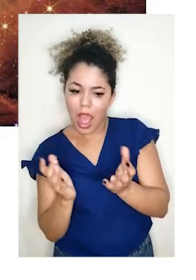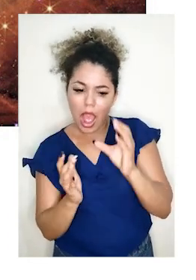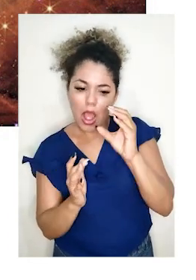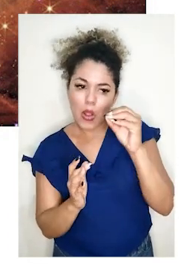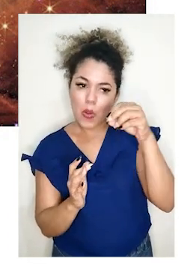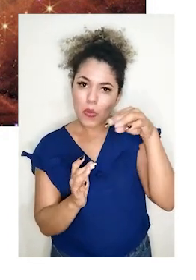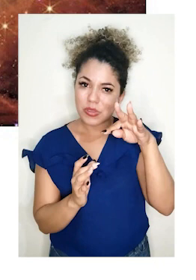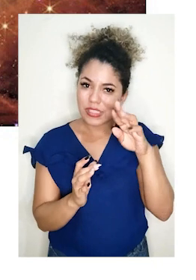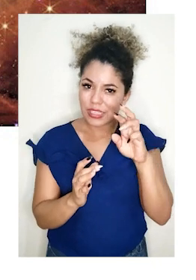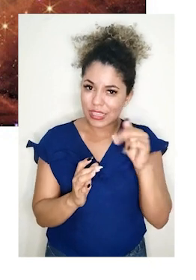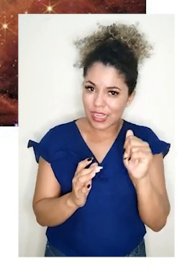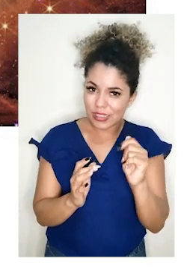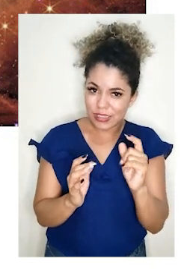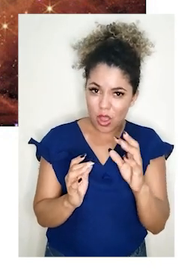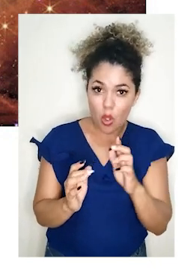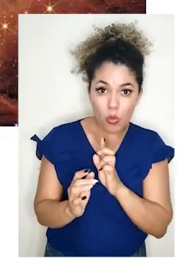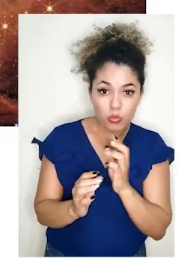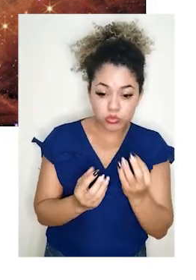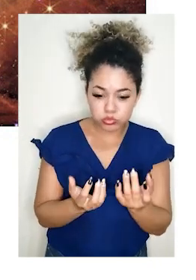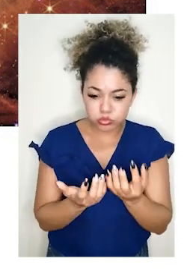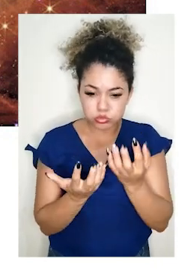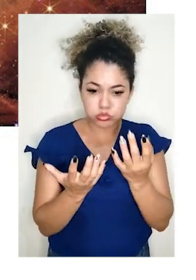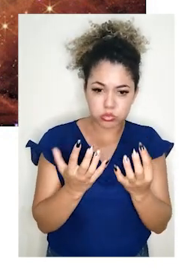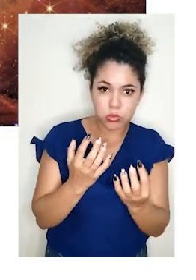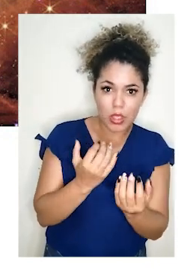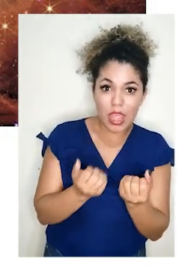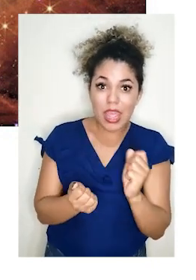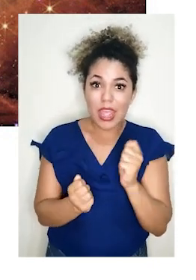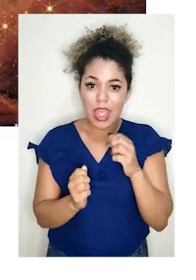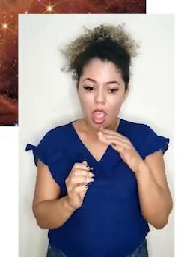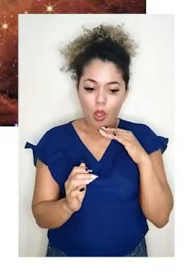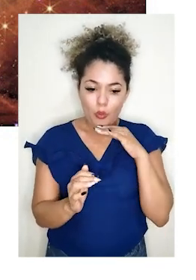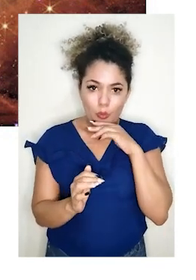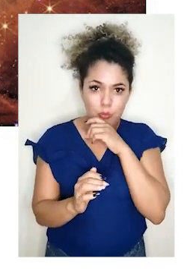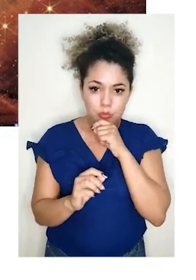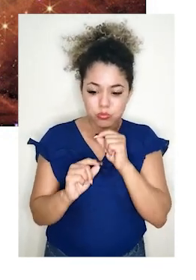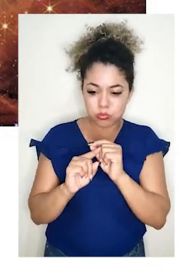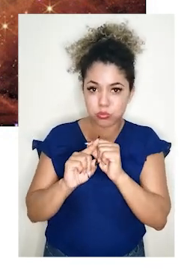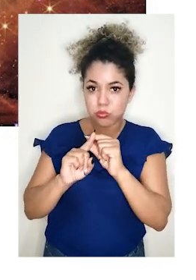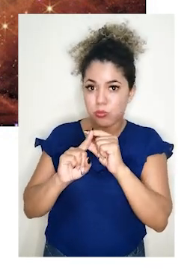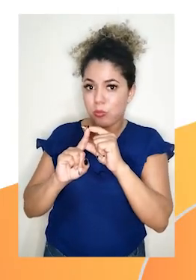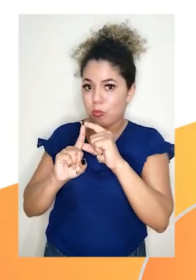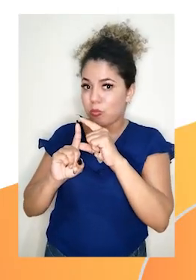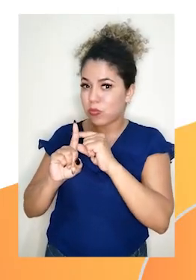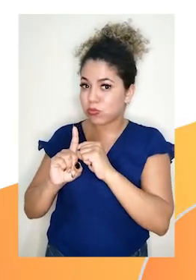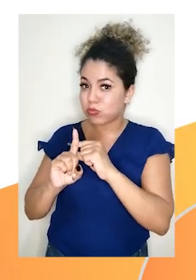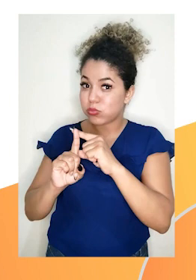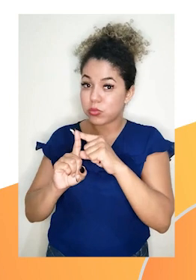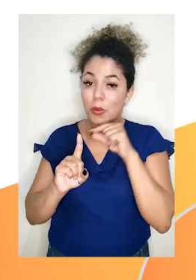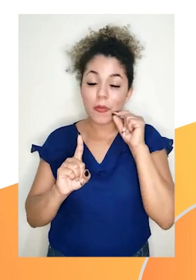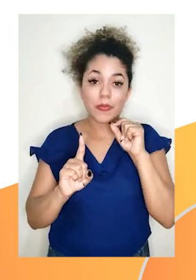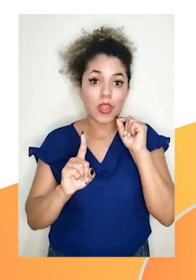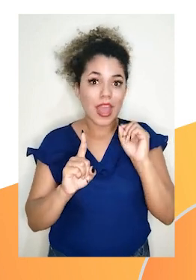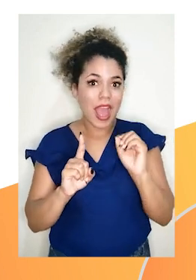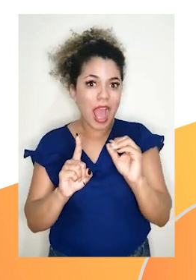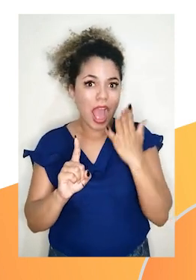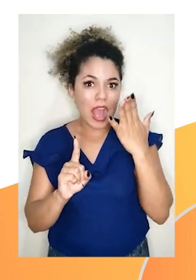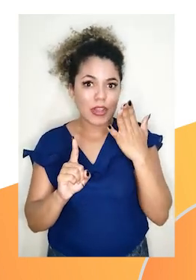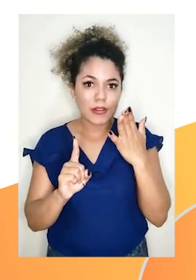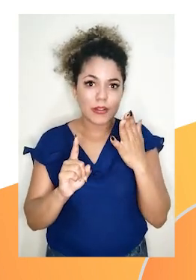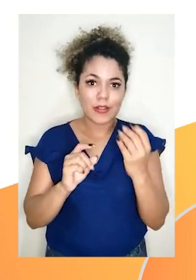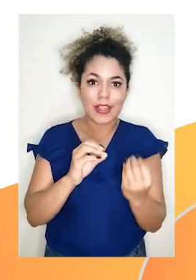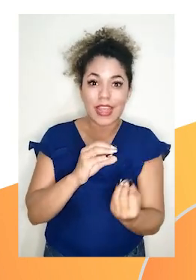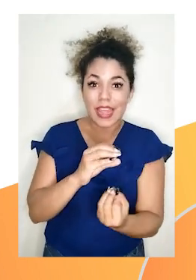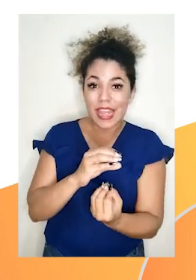desse gás acaba sendo observado e há o aquecimento, elevação de temperatura. Nesse momento, nós temos a formação